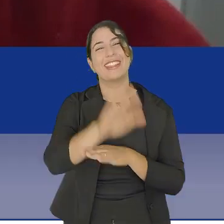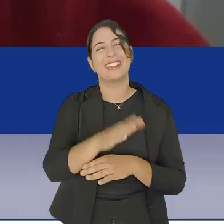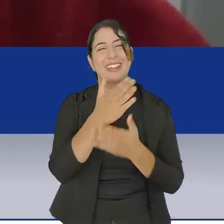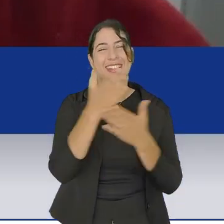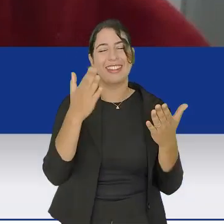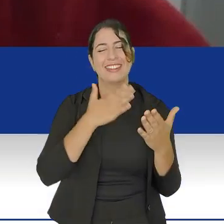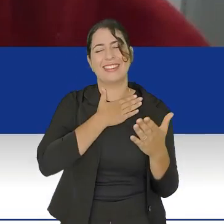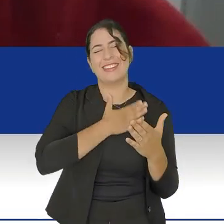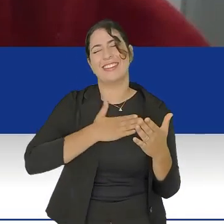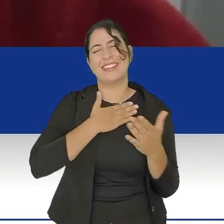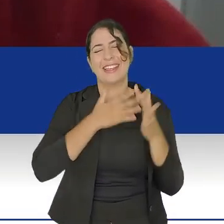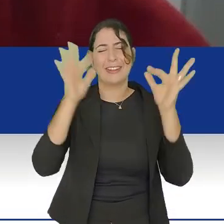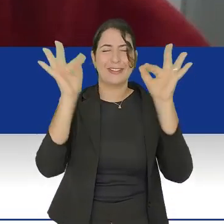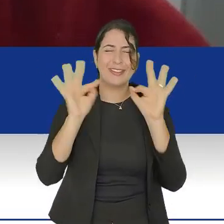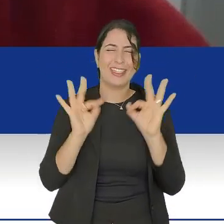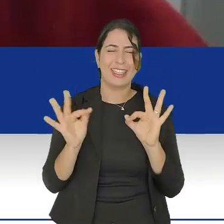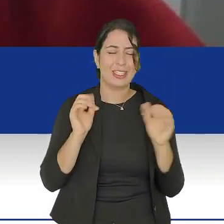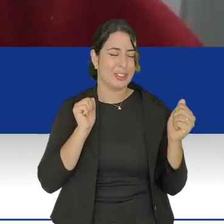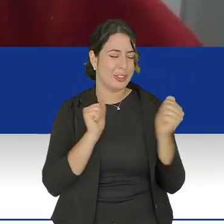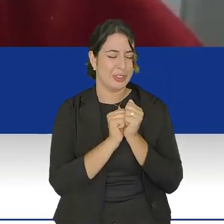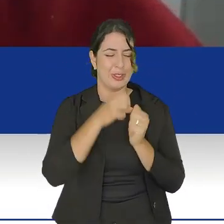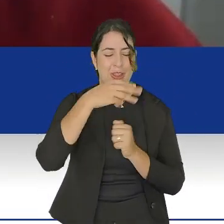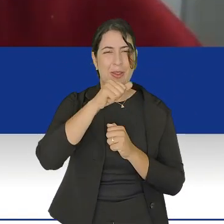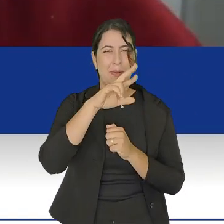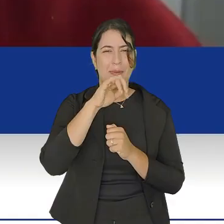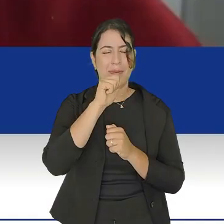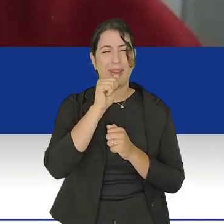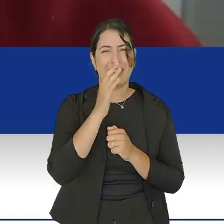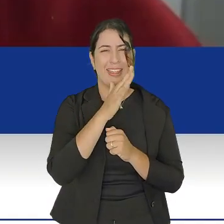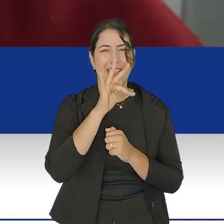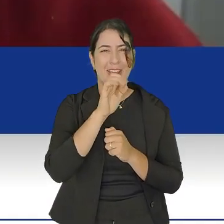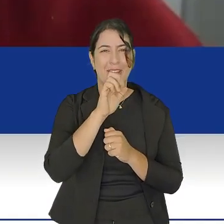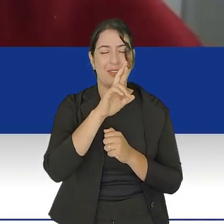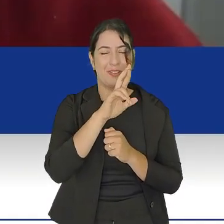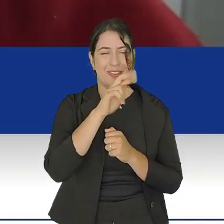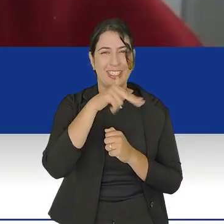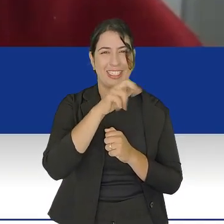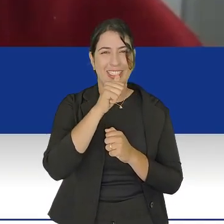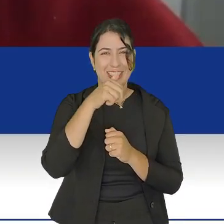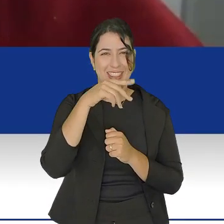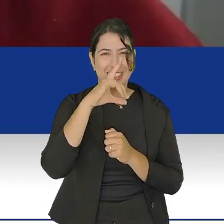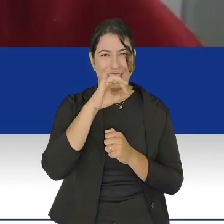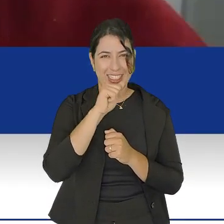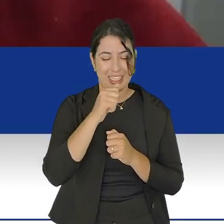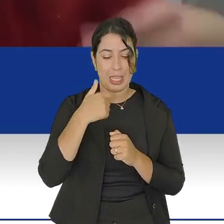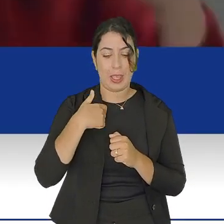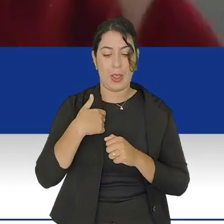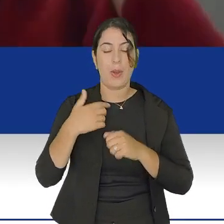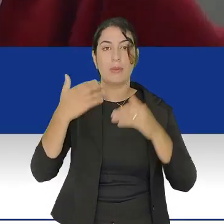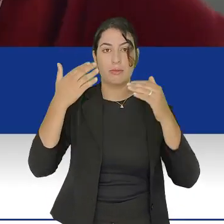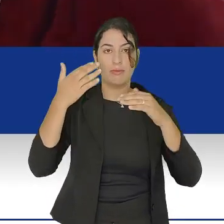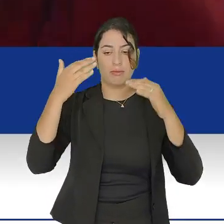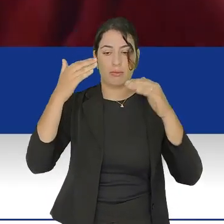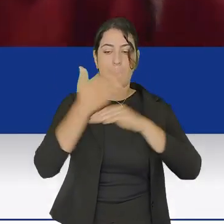uma alegria estar aqui com a doutora Maria Fernanda, todos vocês. Eu sou uma mulher branca, de cabelos